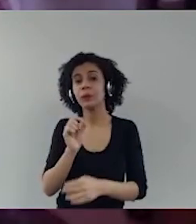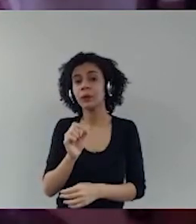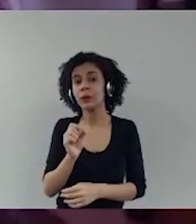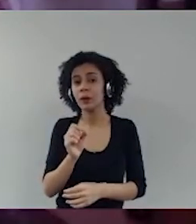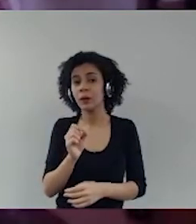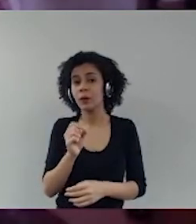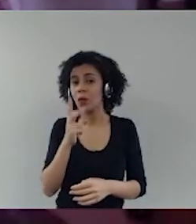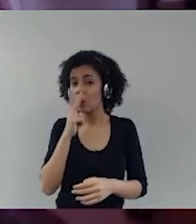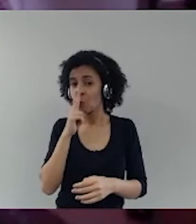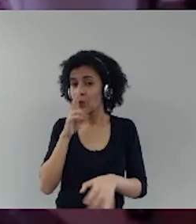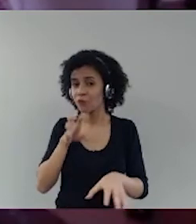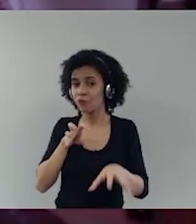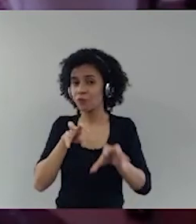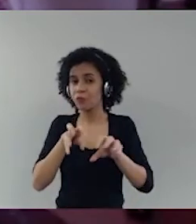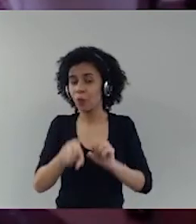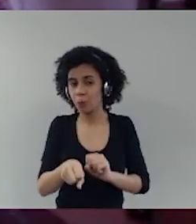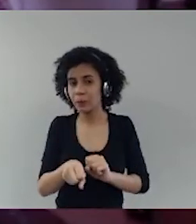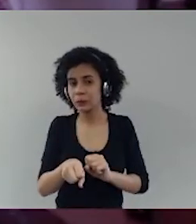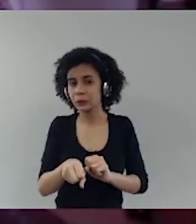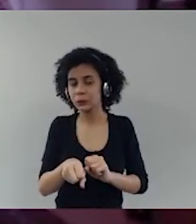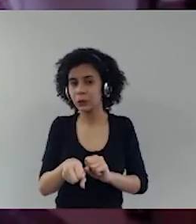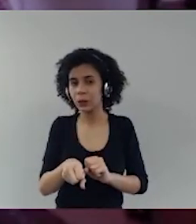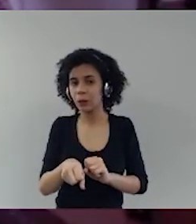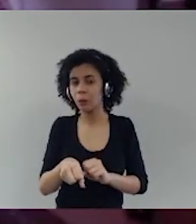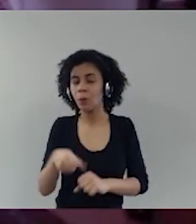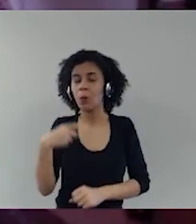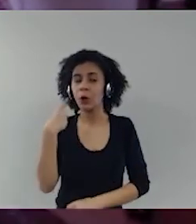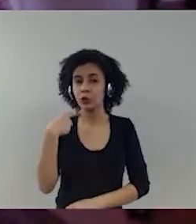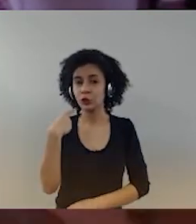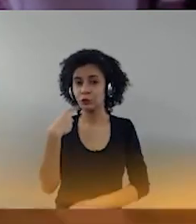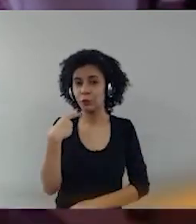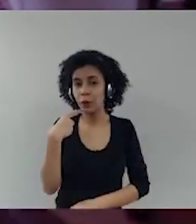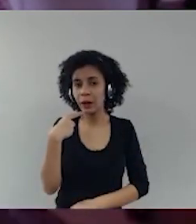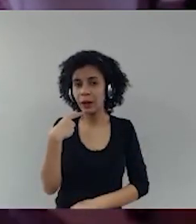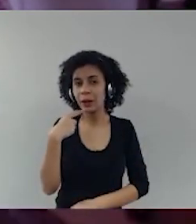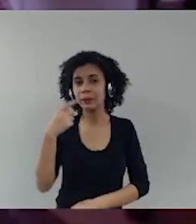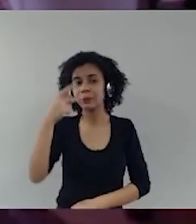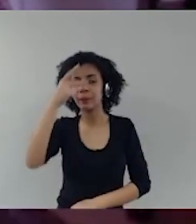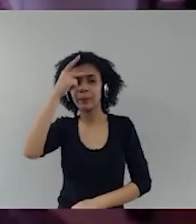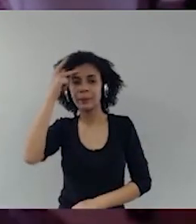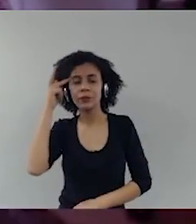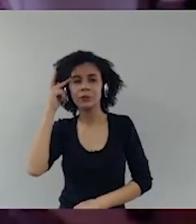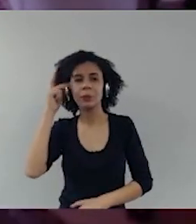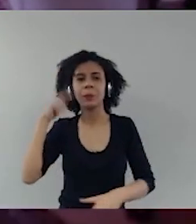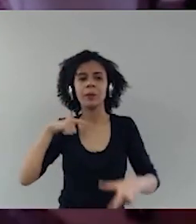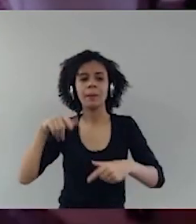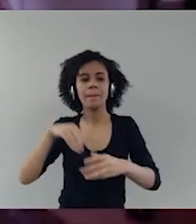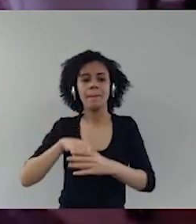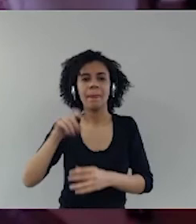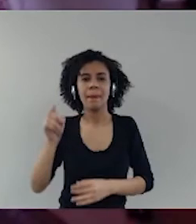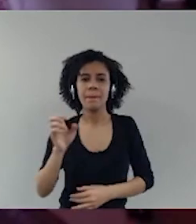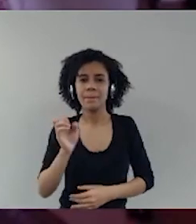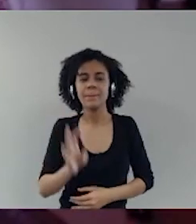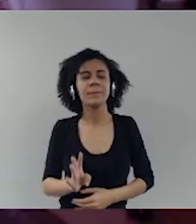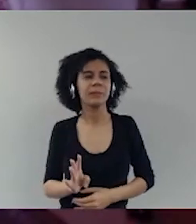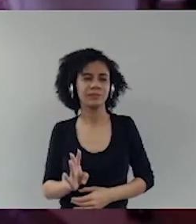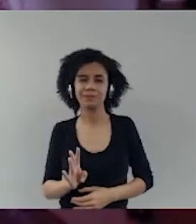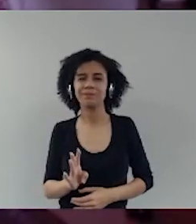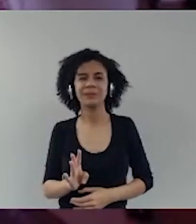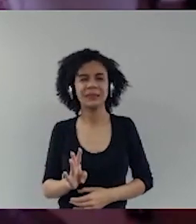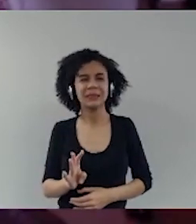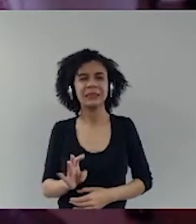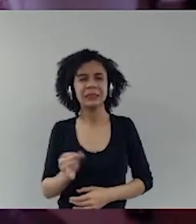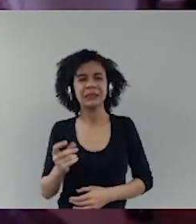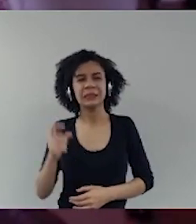a formação acadêmica do advogado, do operador do direito no Brasil, ainda é muito anacrônica,